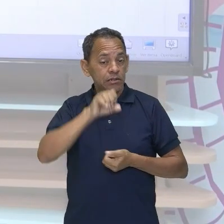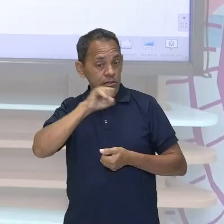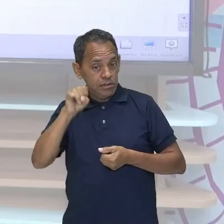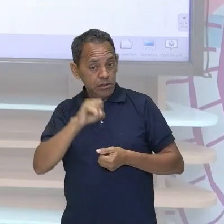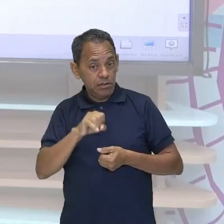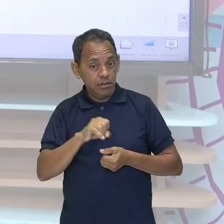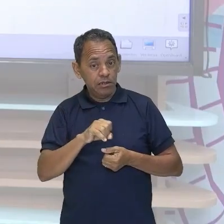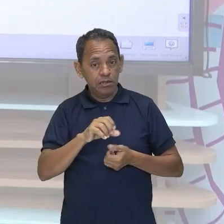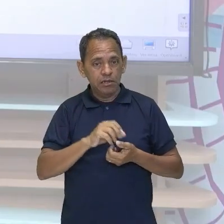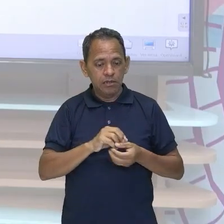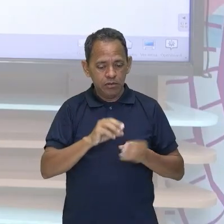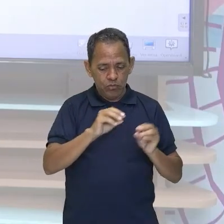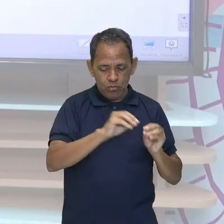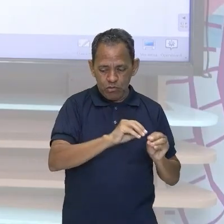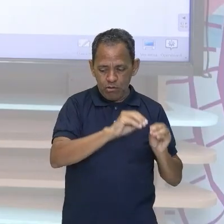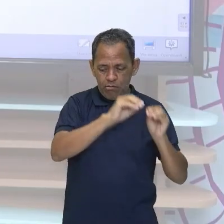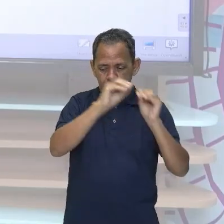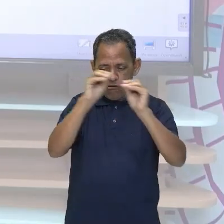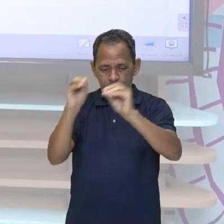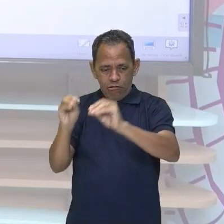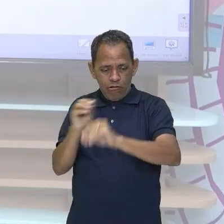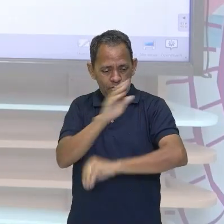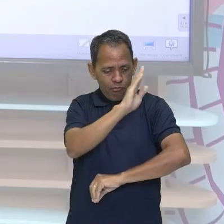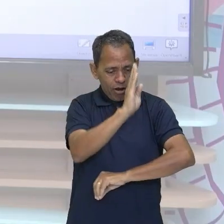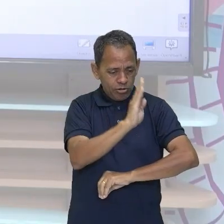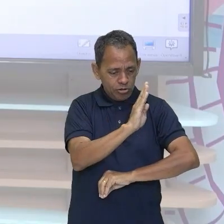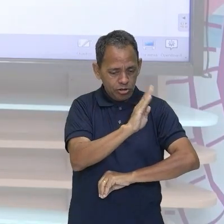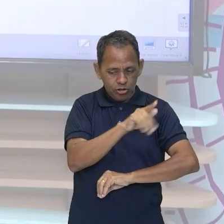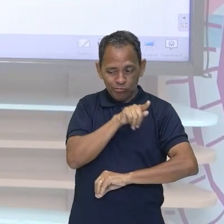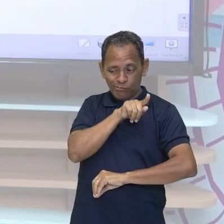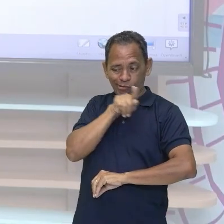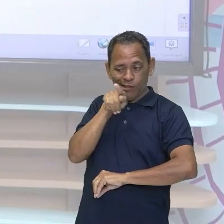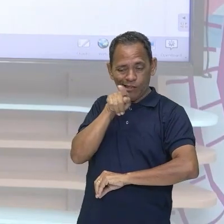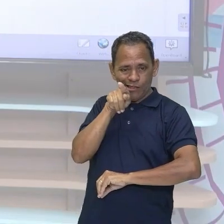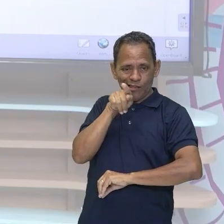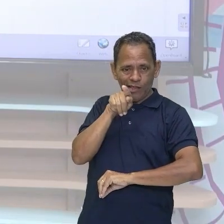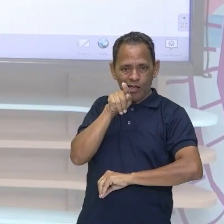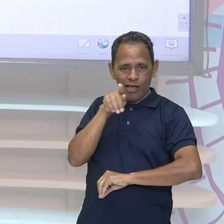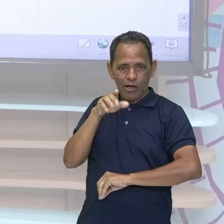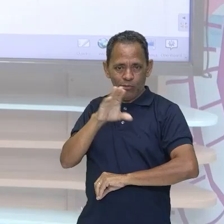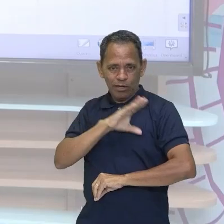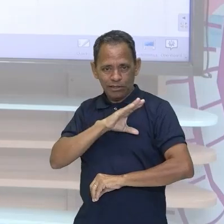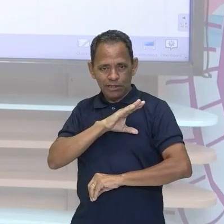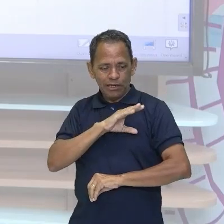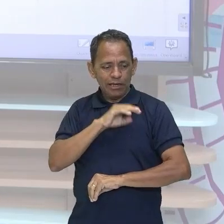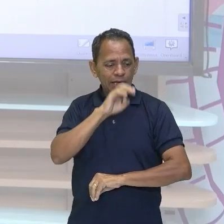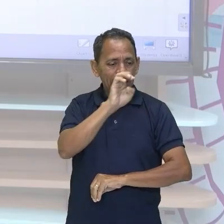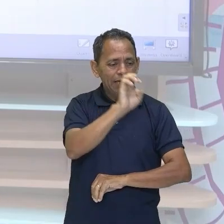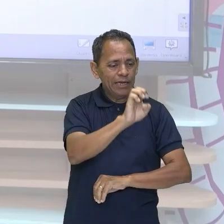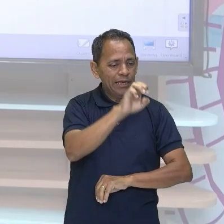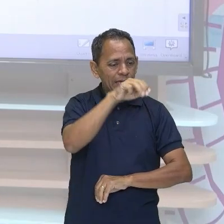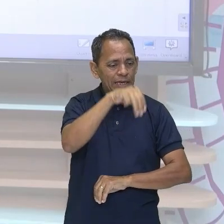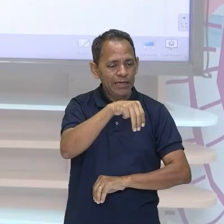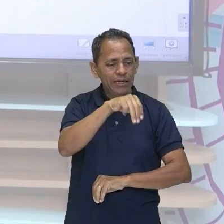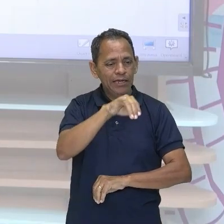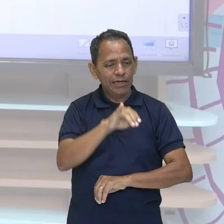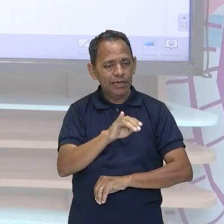fazendo aí esse movimento de saída do meu país de origem, eu estou emigrando, tá